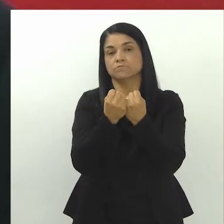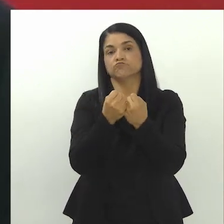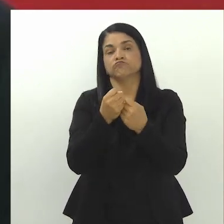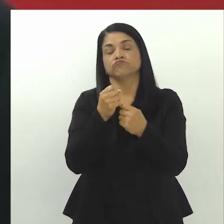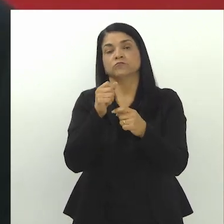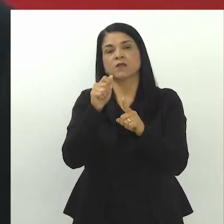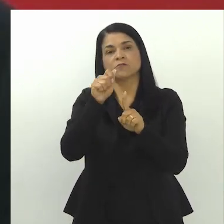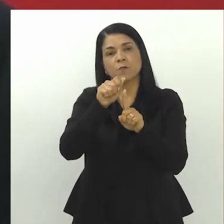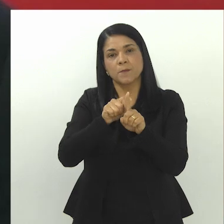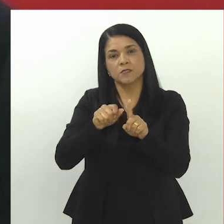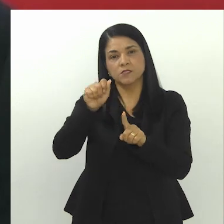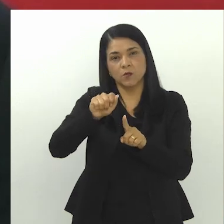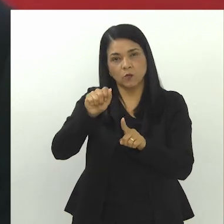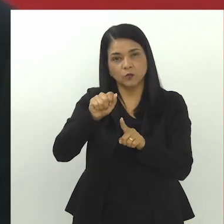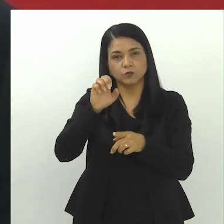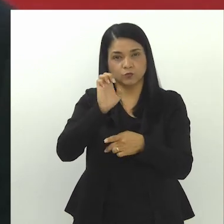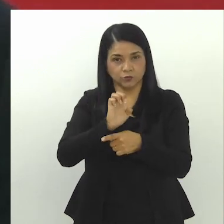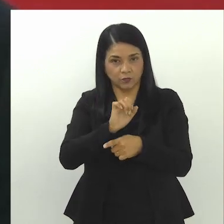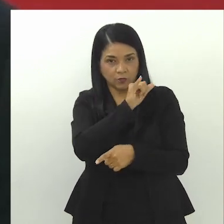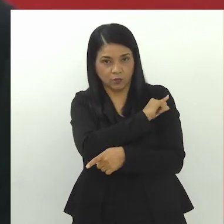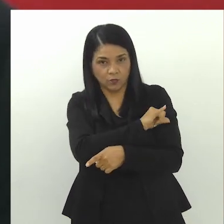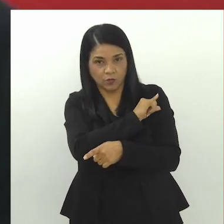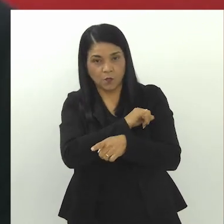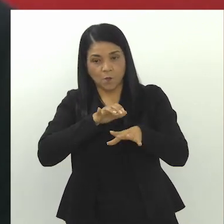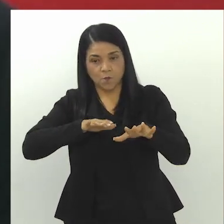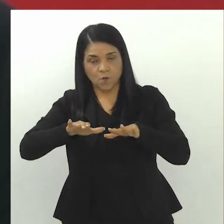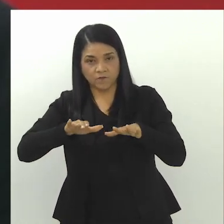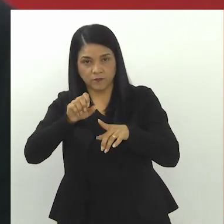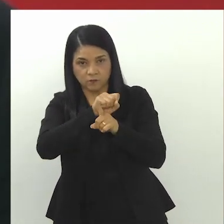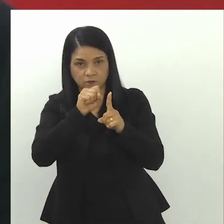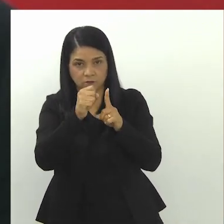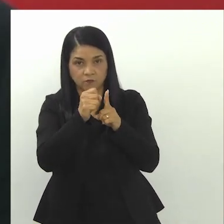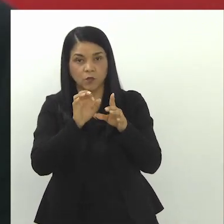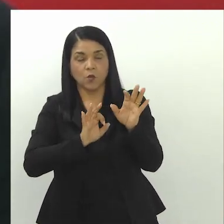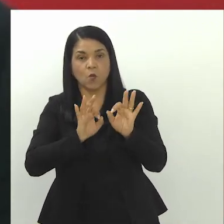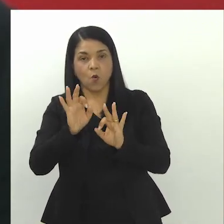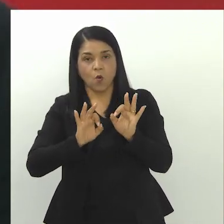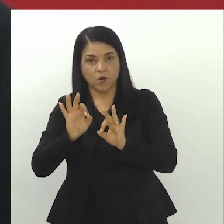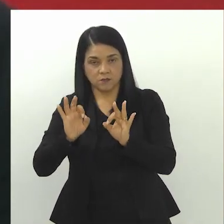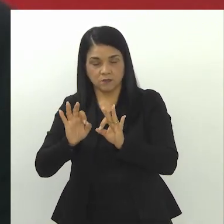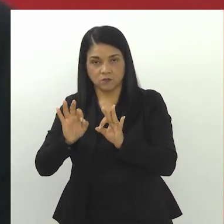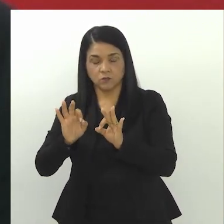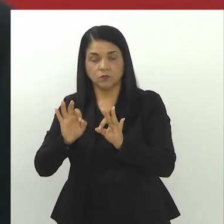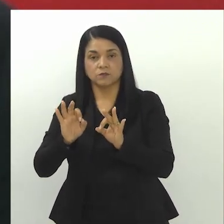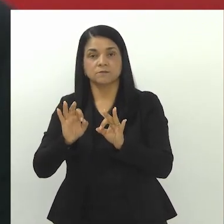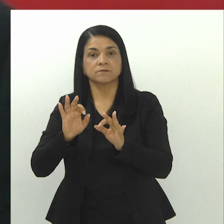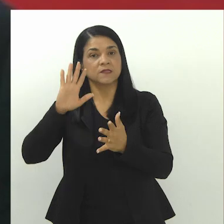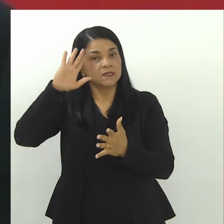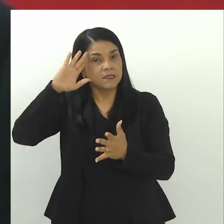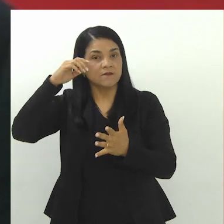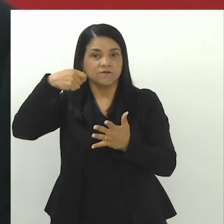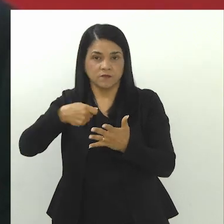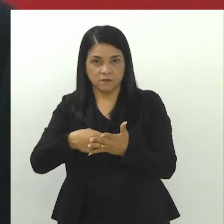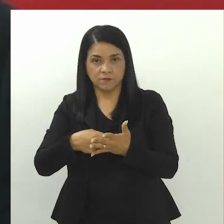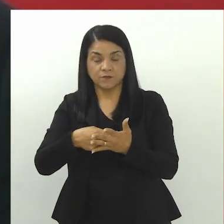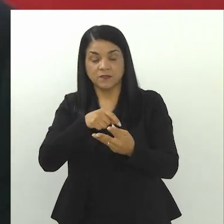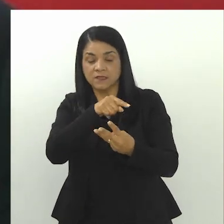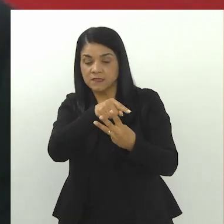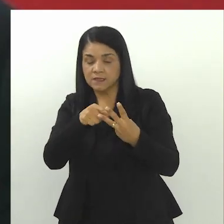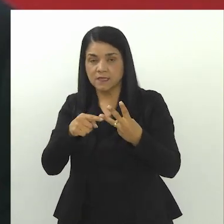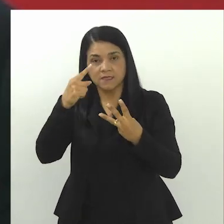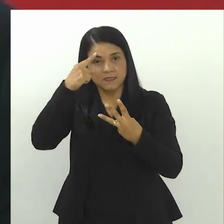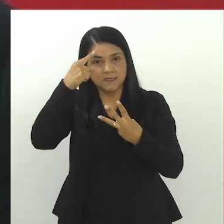aí no Rio de Janeiro, em agosto, onde os movimentos sociais e organizações da sociedade civil definiram